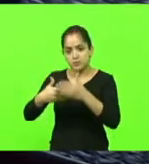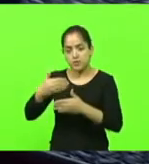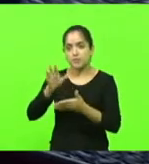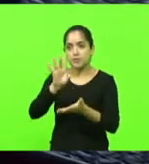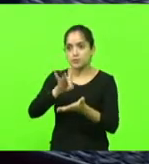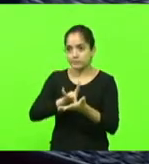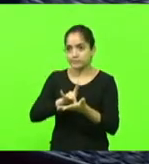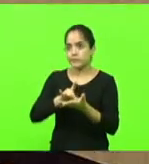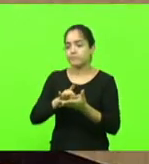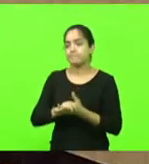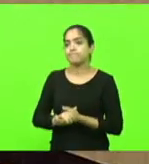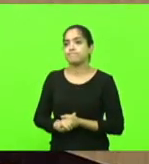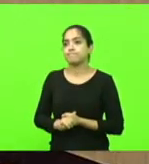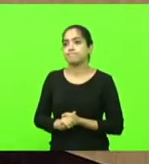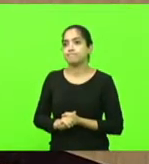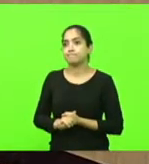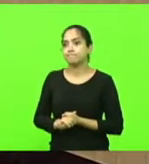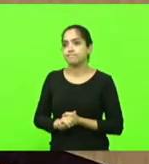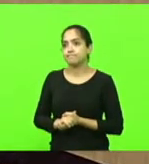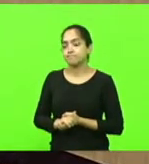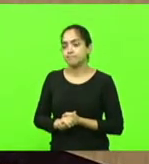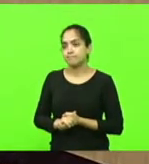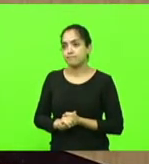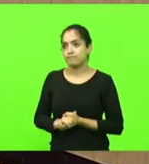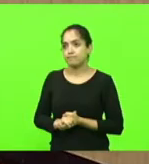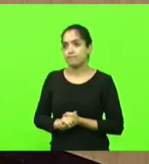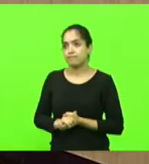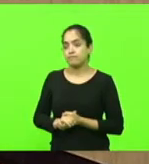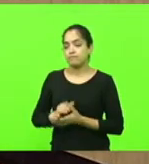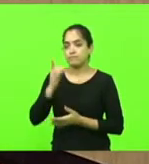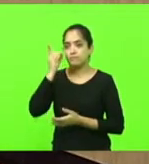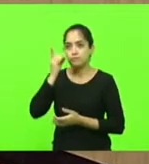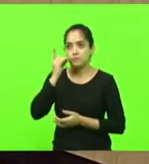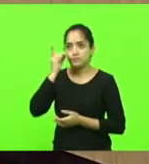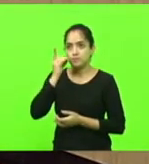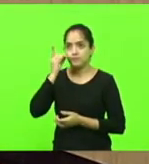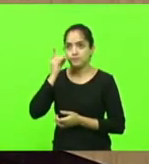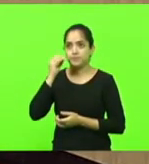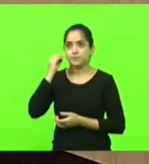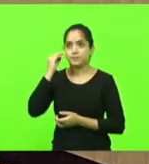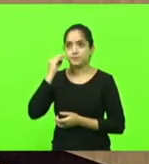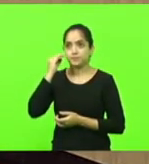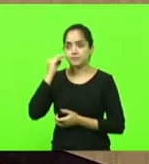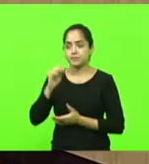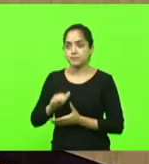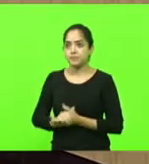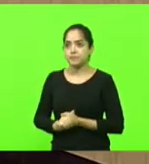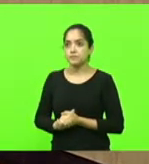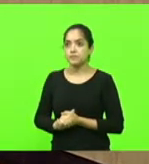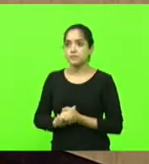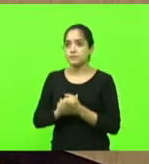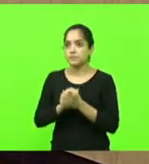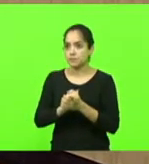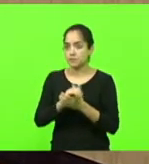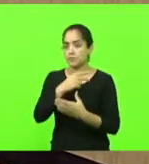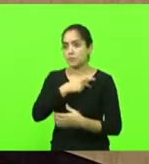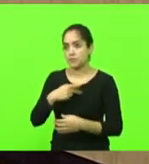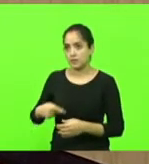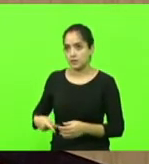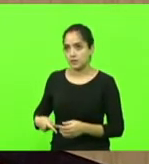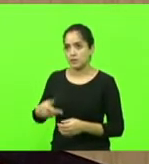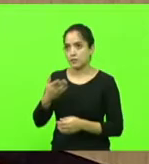lei. Com a palavra o deputado Márcio Machado. Obrigado, presidente, deputado Mauro de Nadal, minhas diretoras, nobres